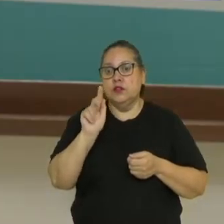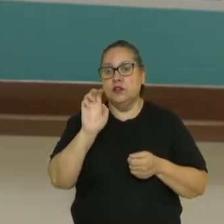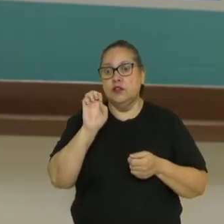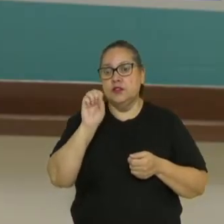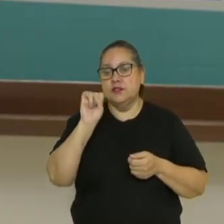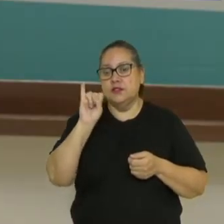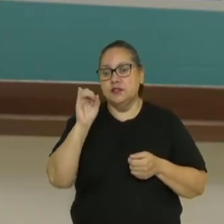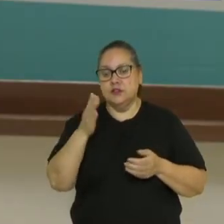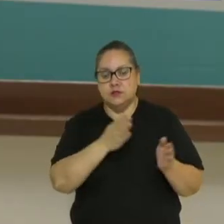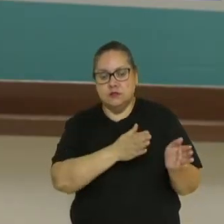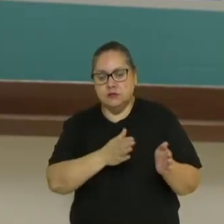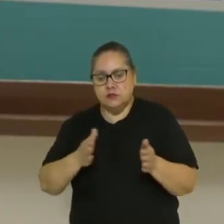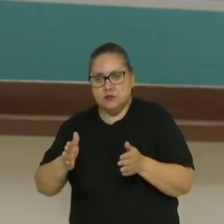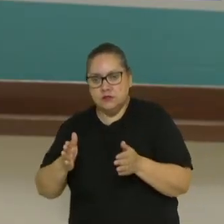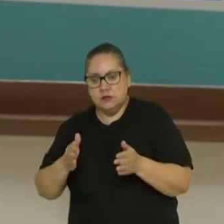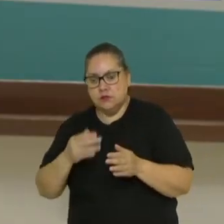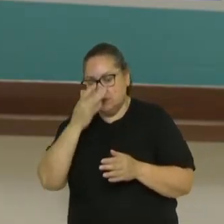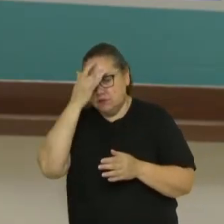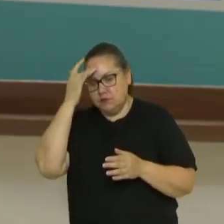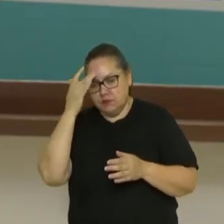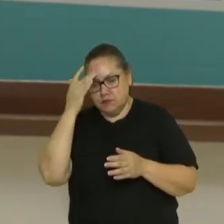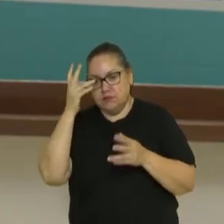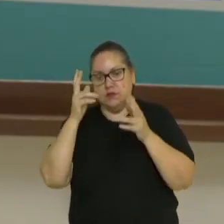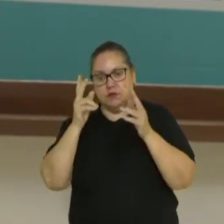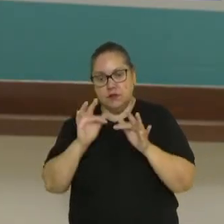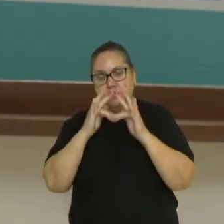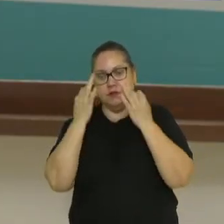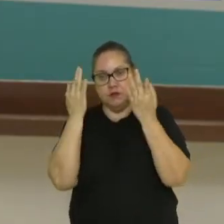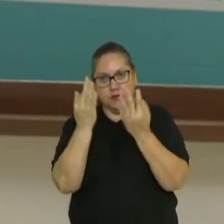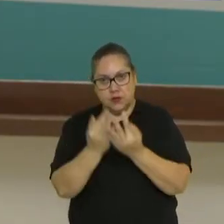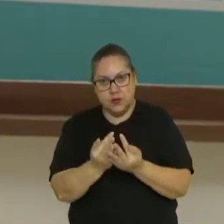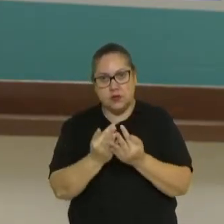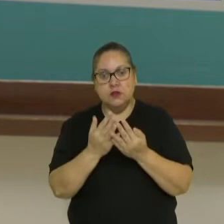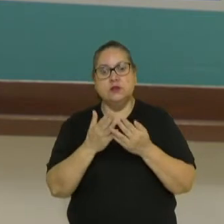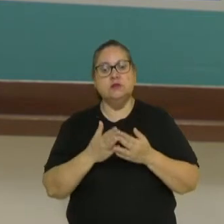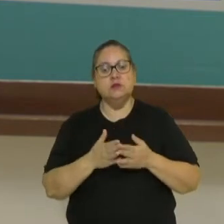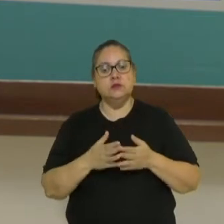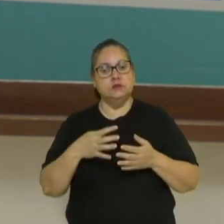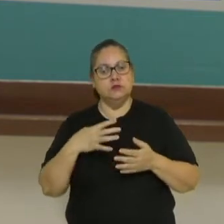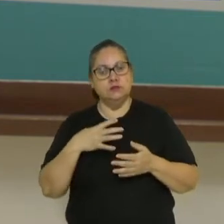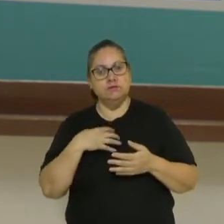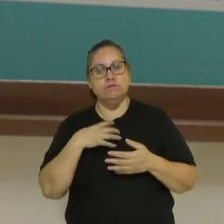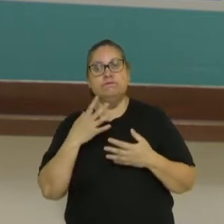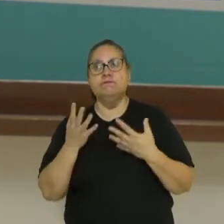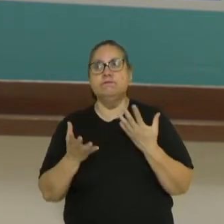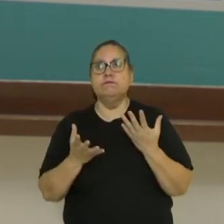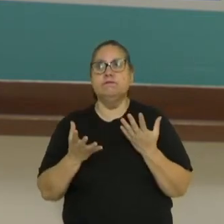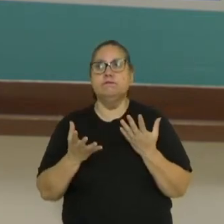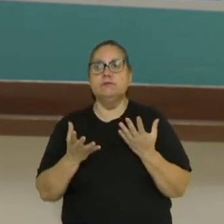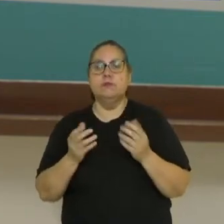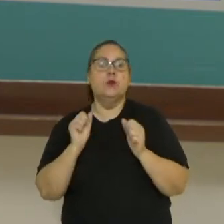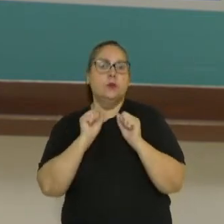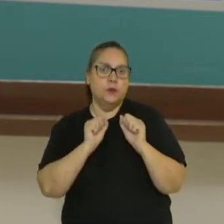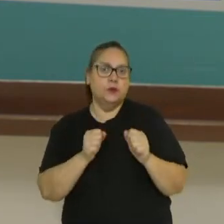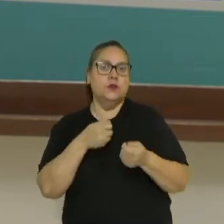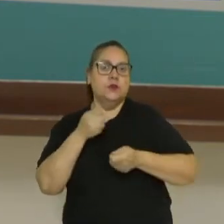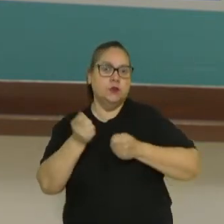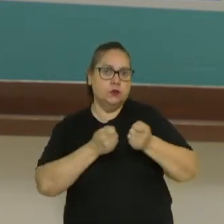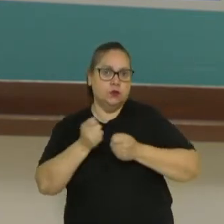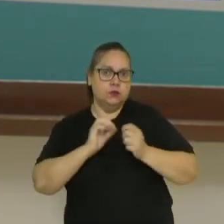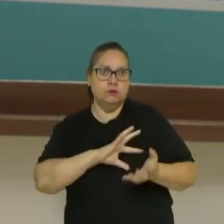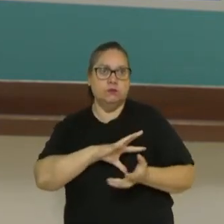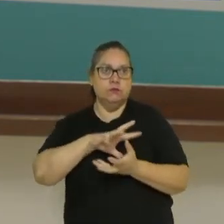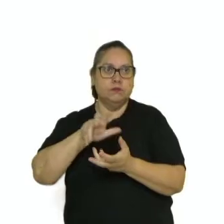temos pessoas das mesmas famílias, numa certa forma, no poder econômico